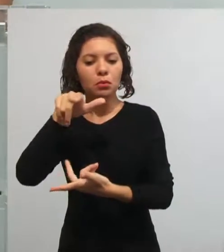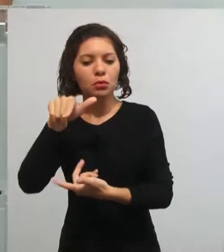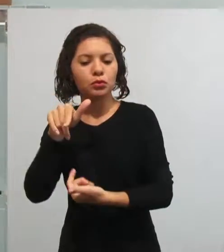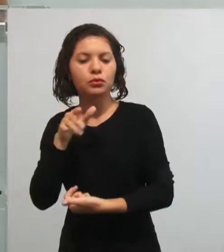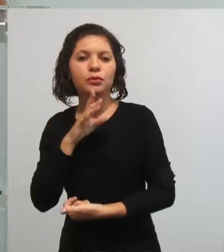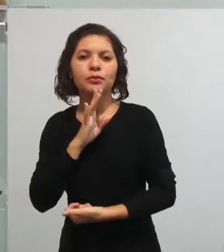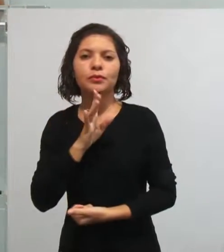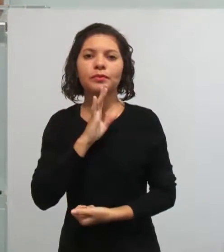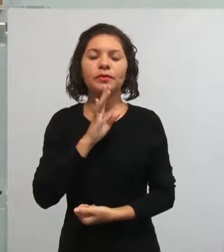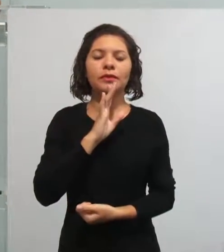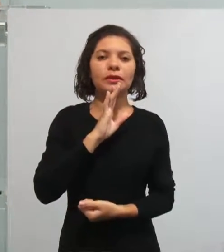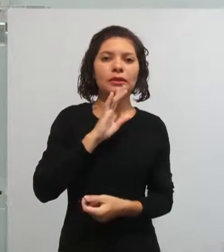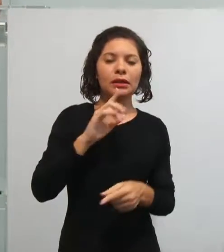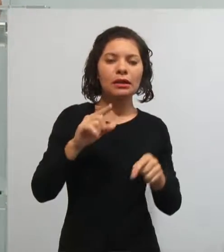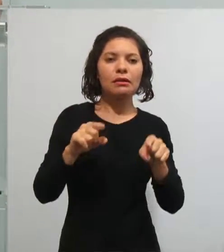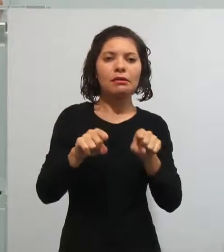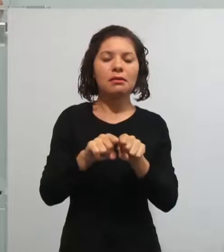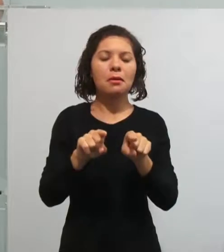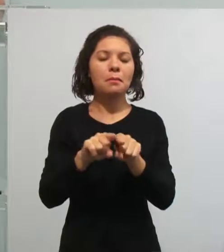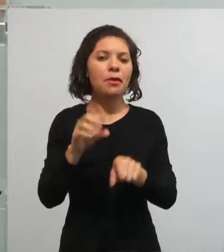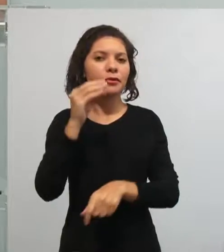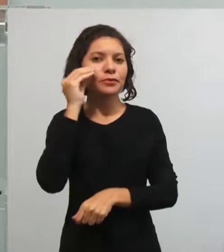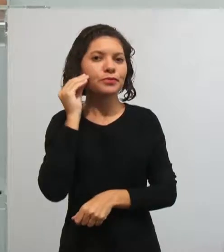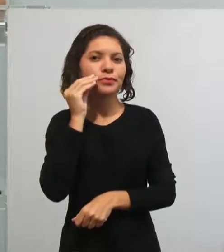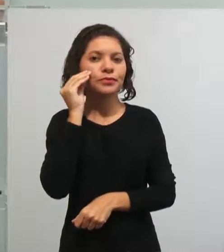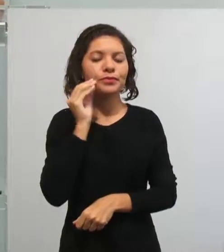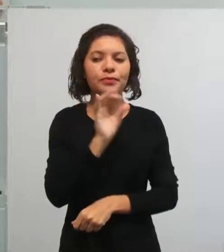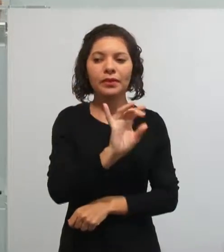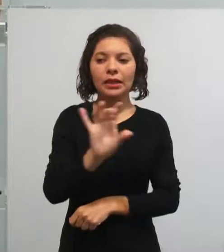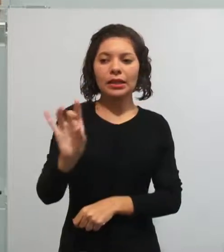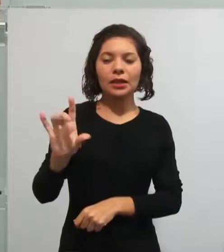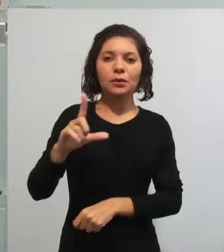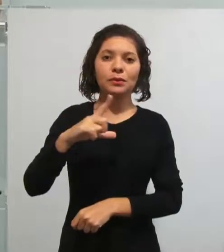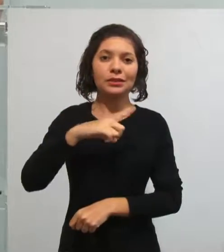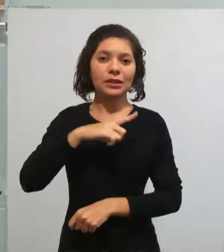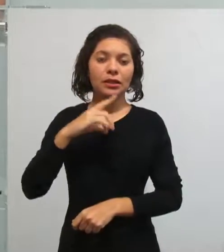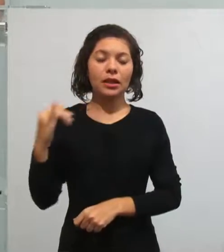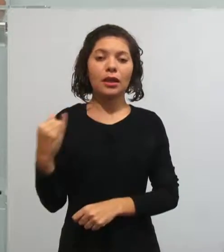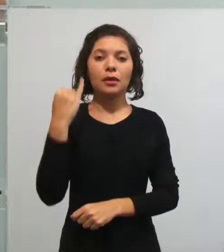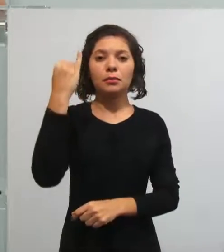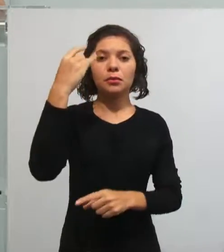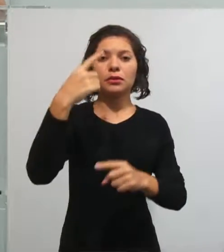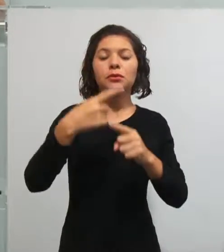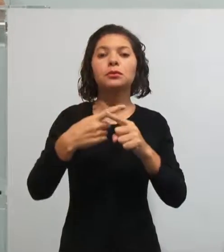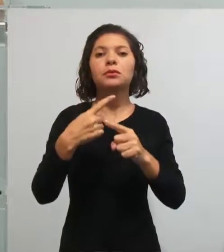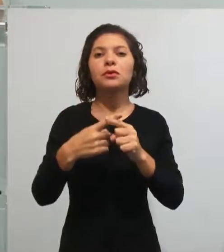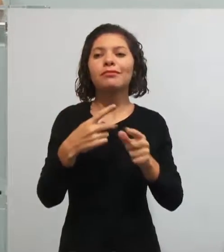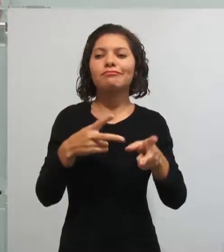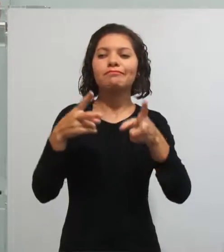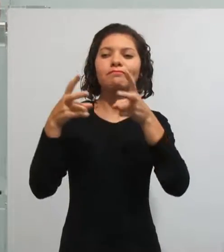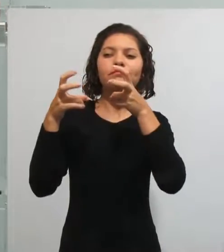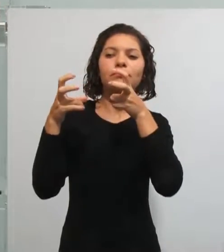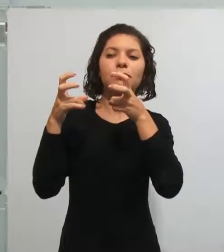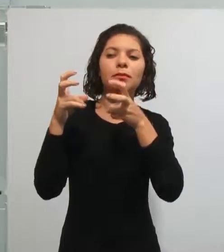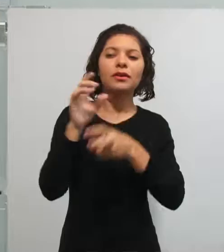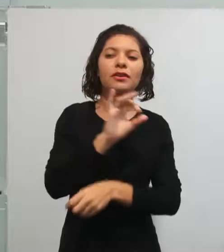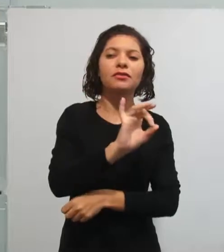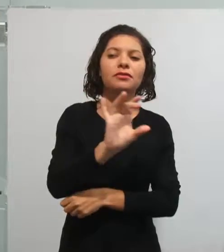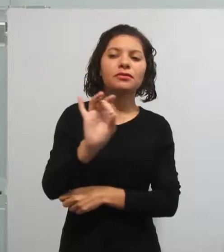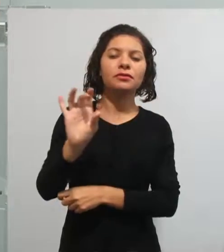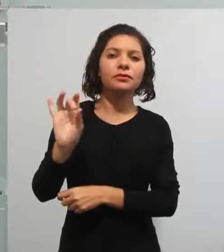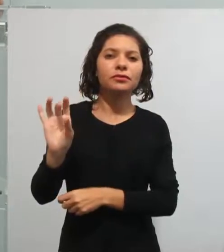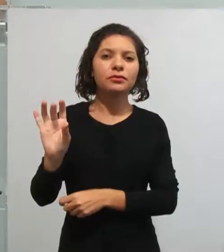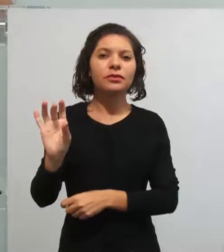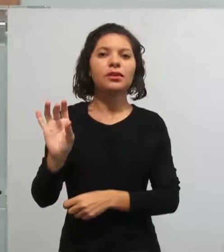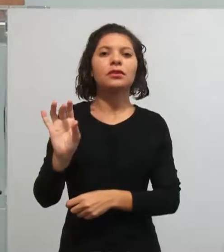que eles têm. E é uma experiência bem bacana para a gente ver essas várias compreensões do mesmo texto e